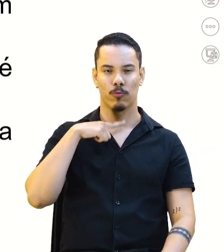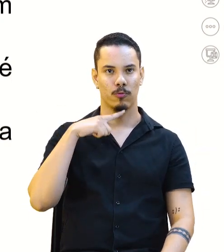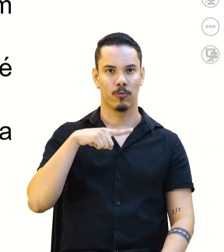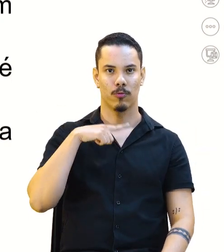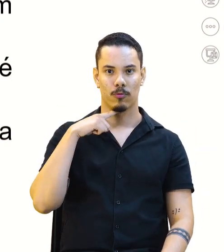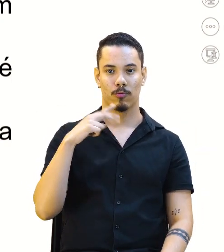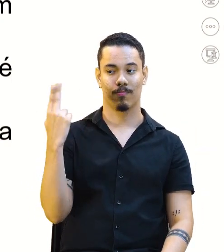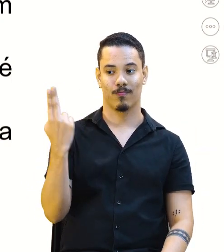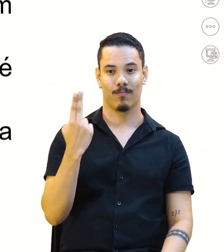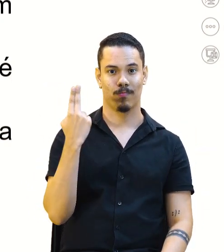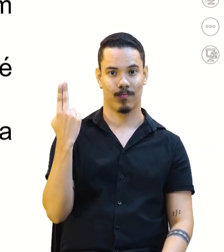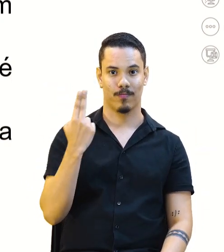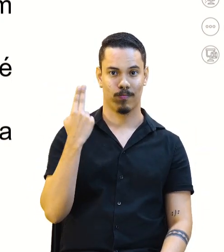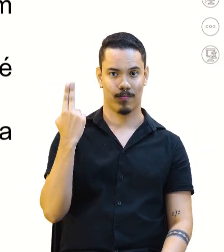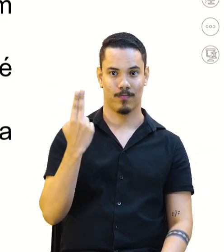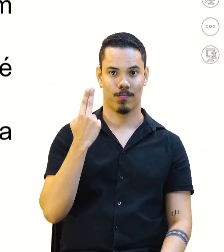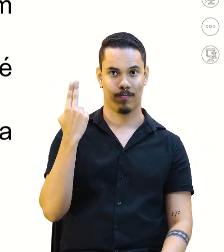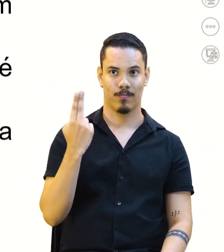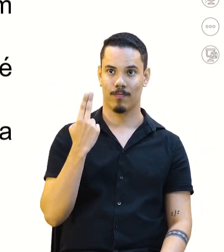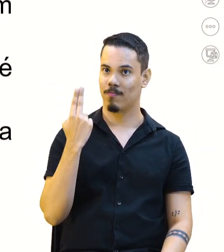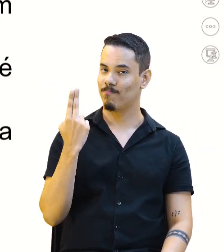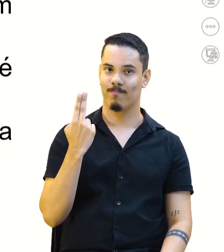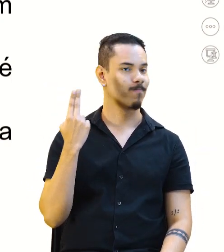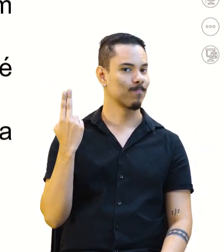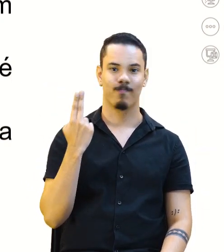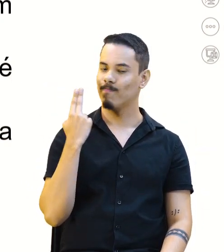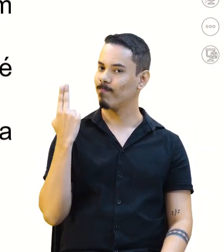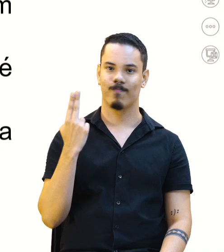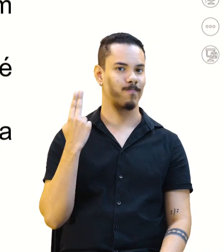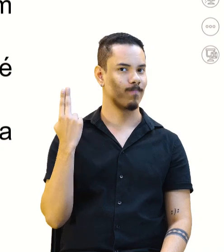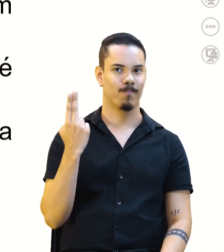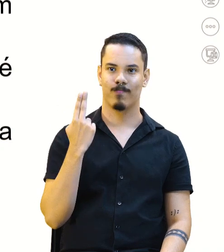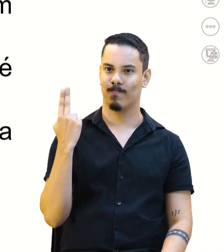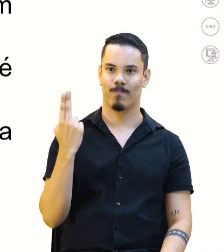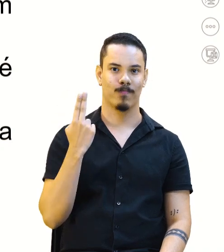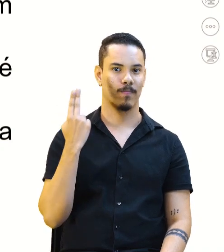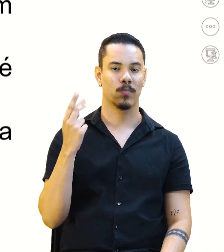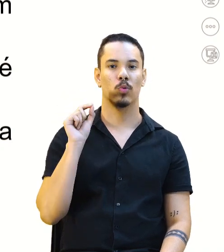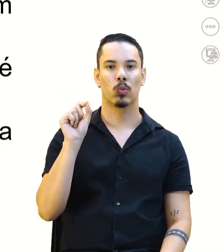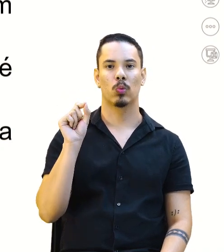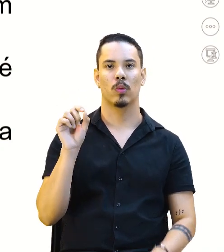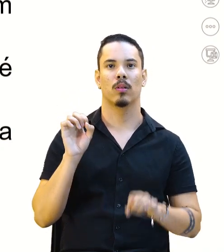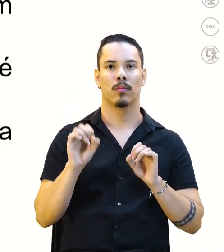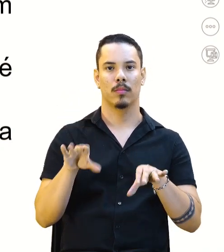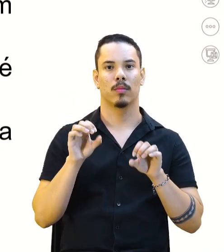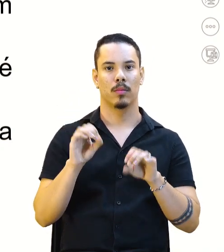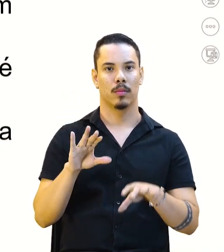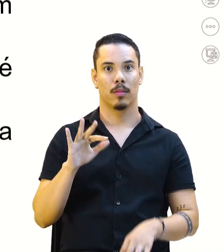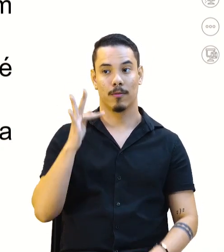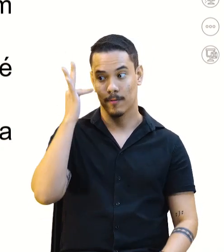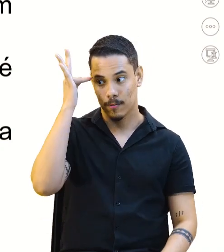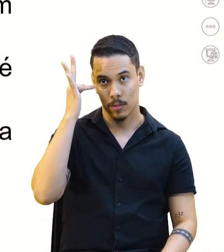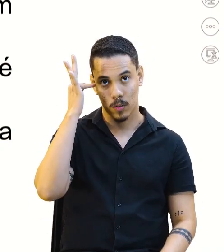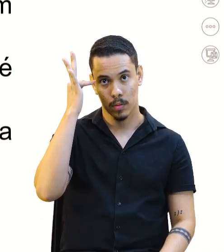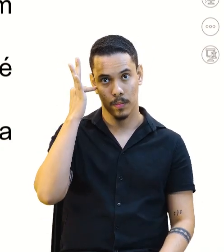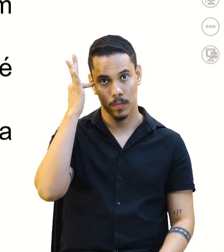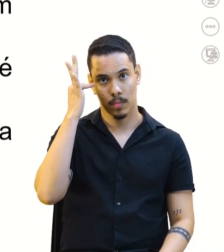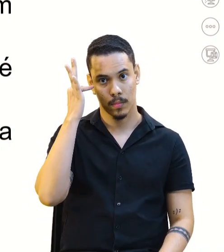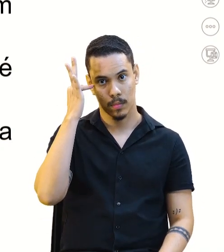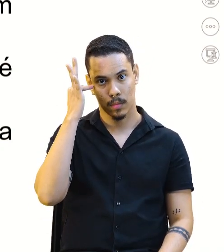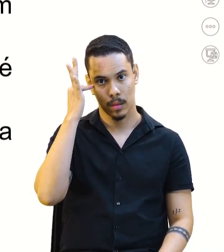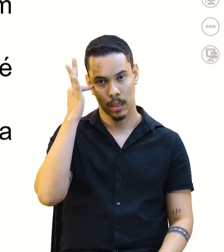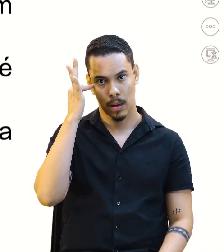ele, não é possível ensinar filosofia. O Hélio e